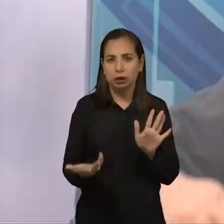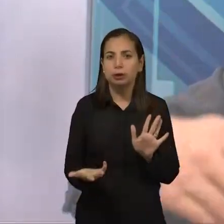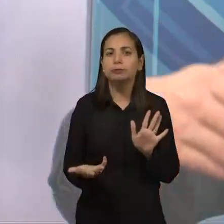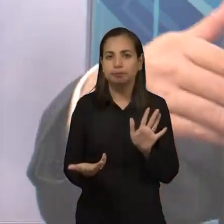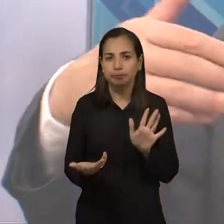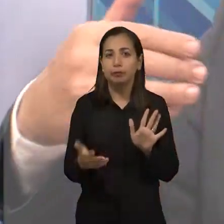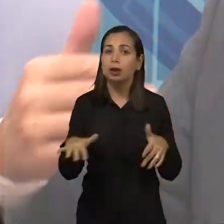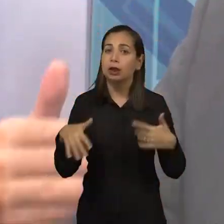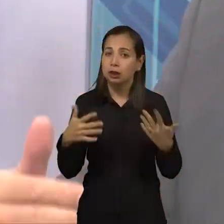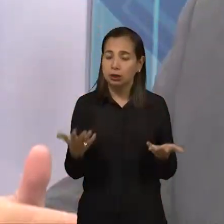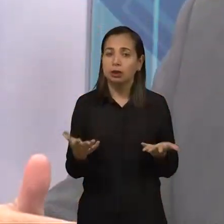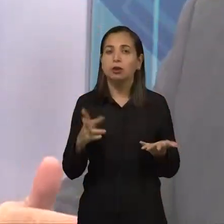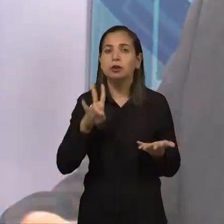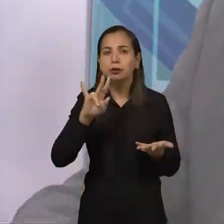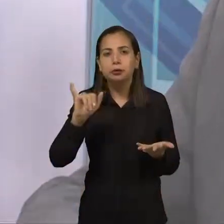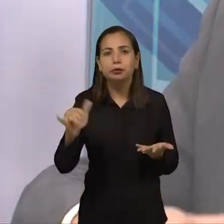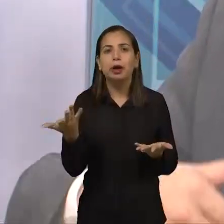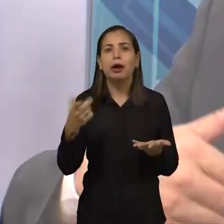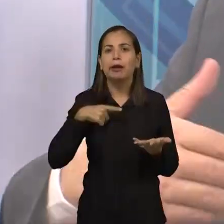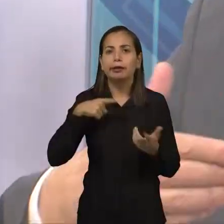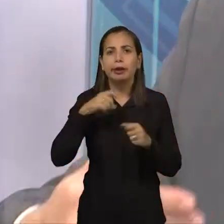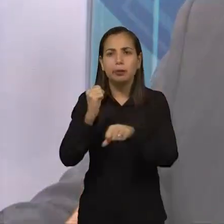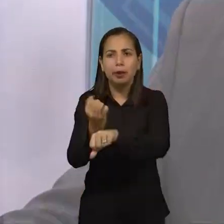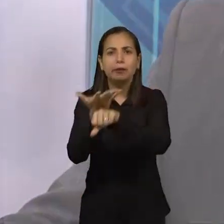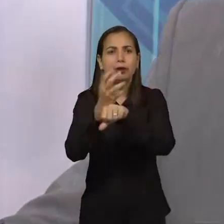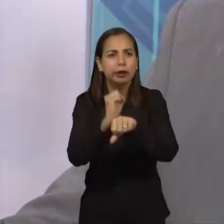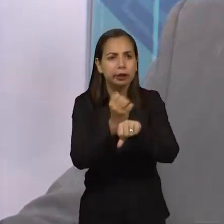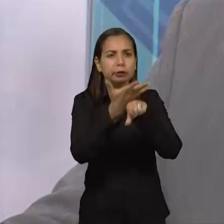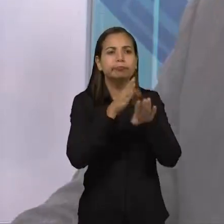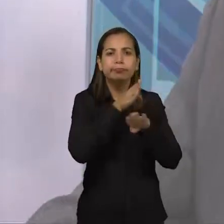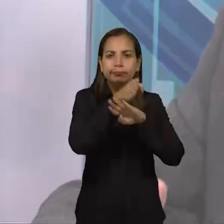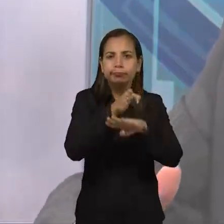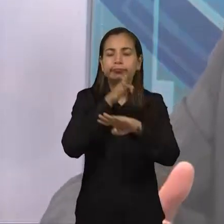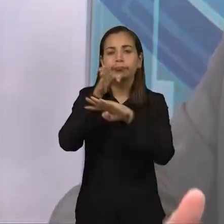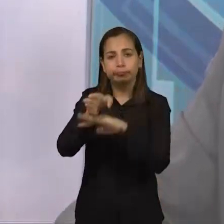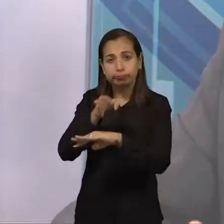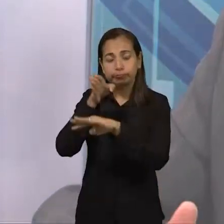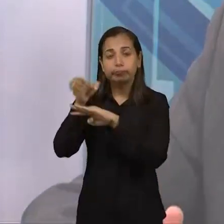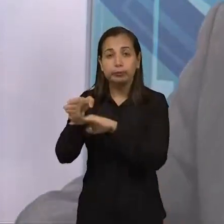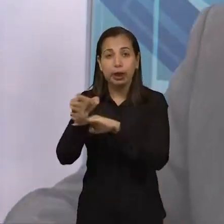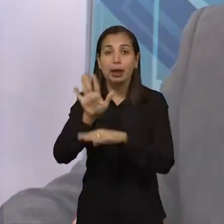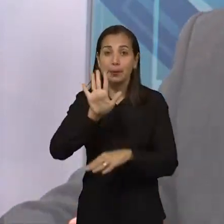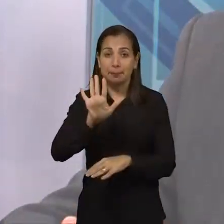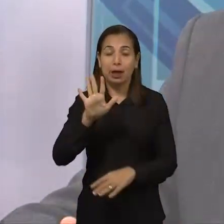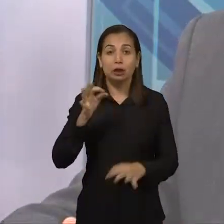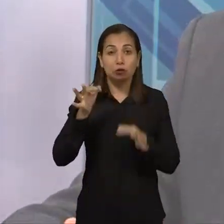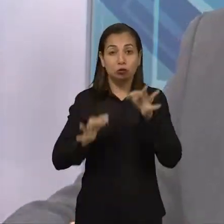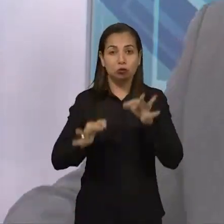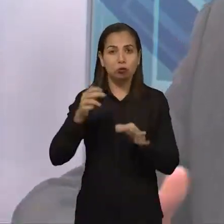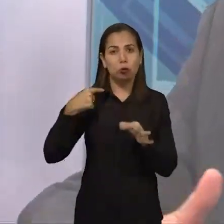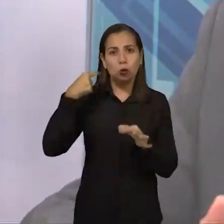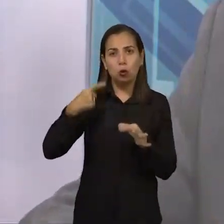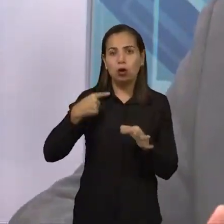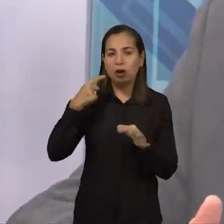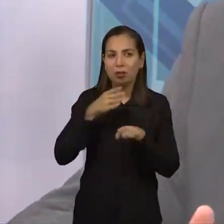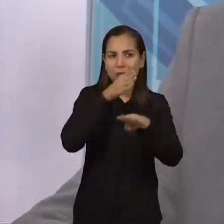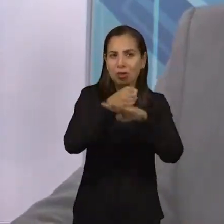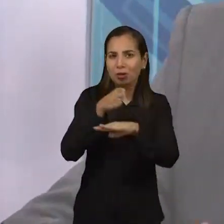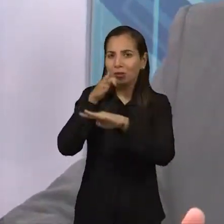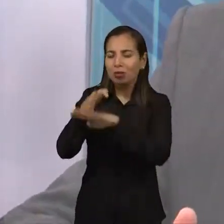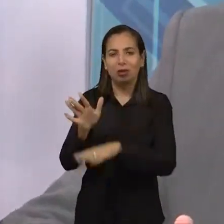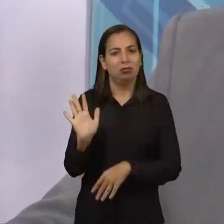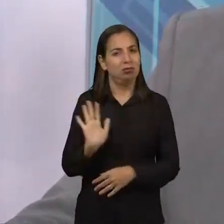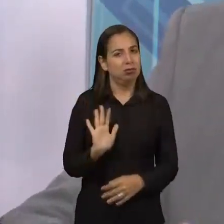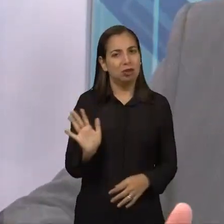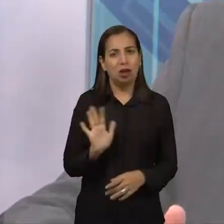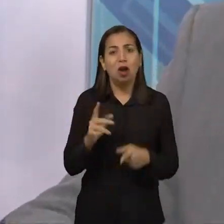ele vai para os eventos públicos, aparece nos eventos públicos, ou seja, juiz não é para isso. Por que é que